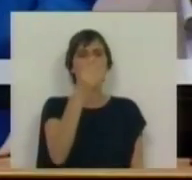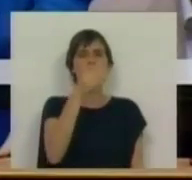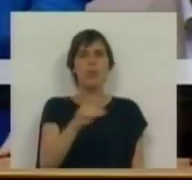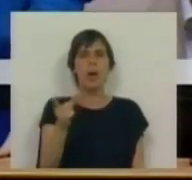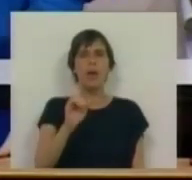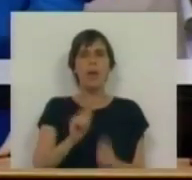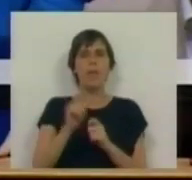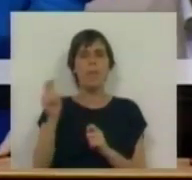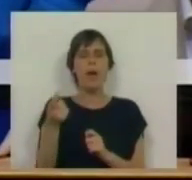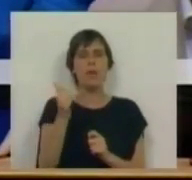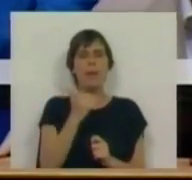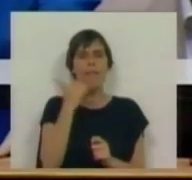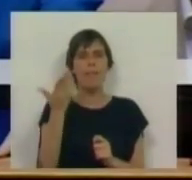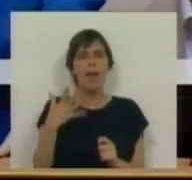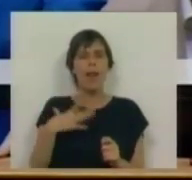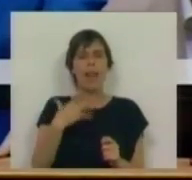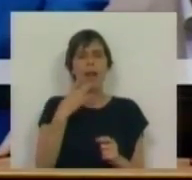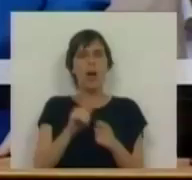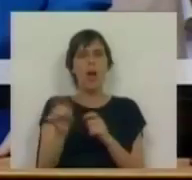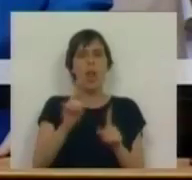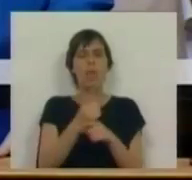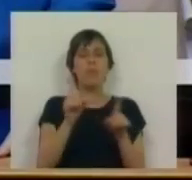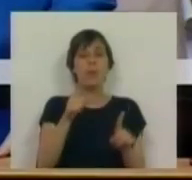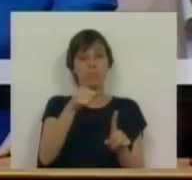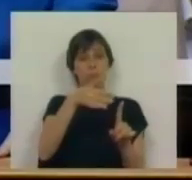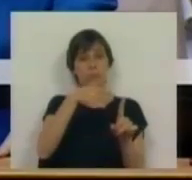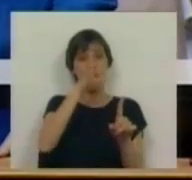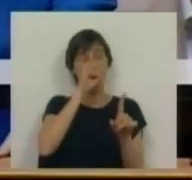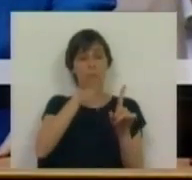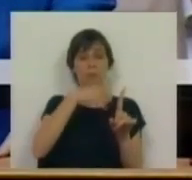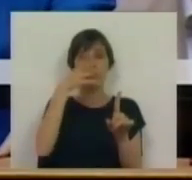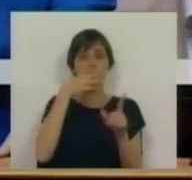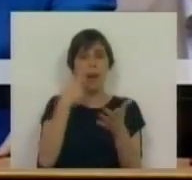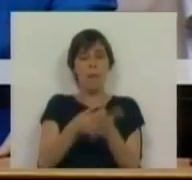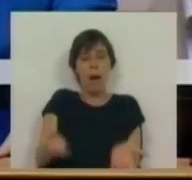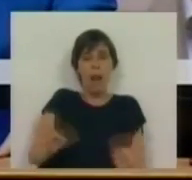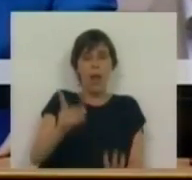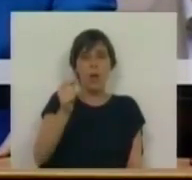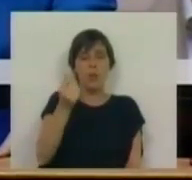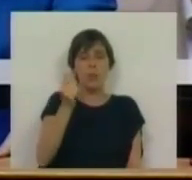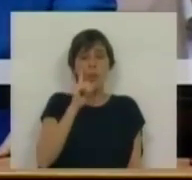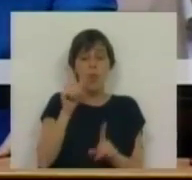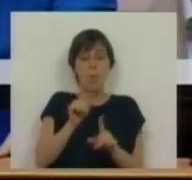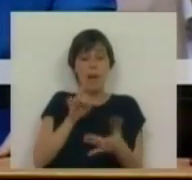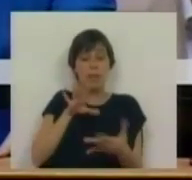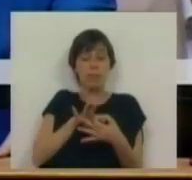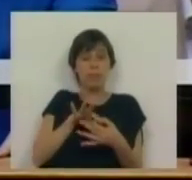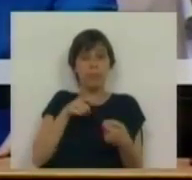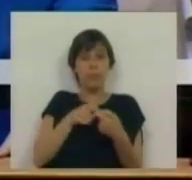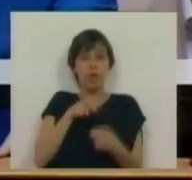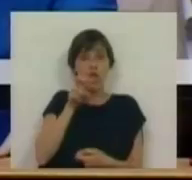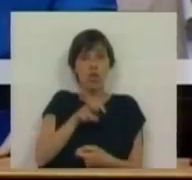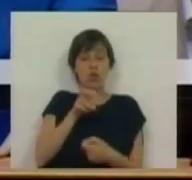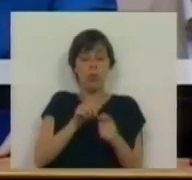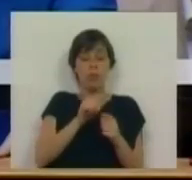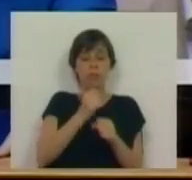pagar os subsídios. Por uma razão simples, porque o argumento que o seu governo deu para não pagar os subsídios no mês que eram devidos, em